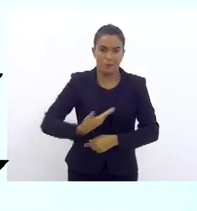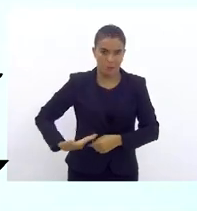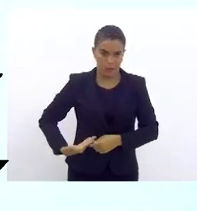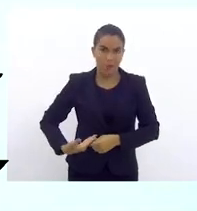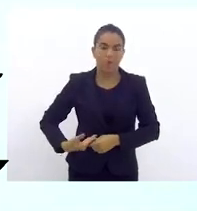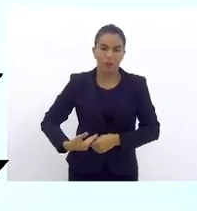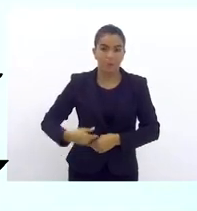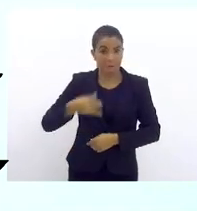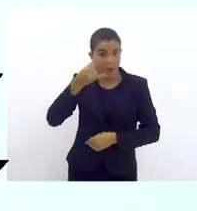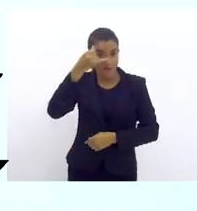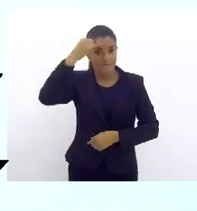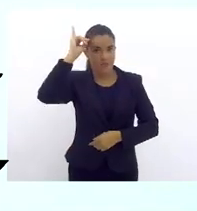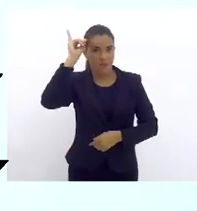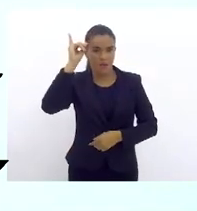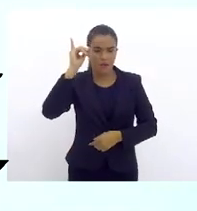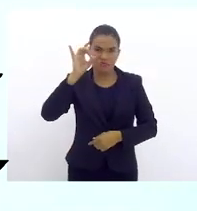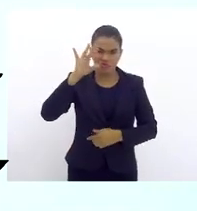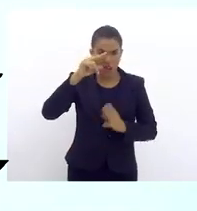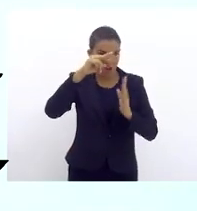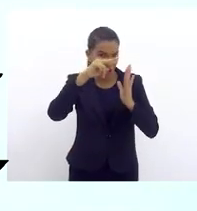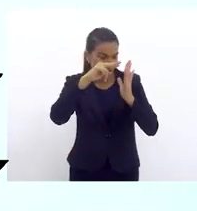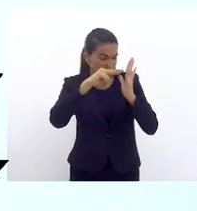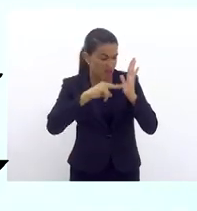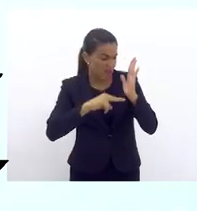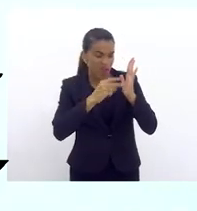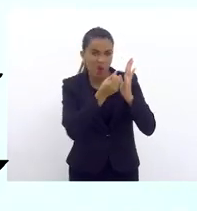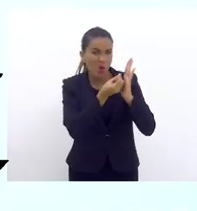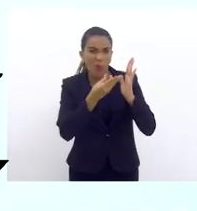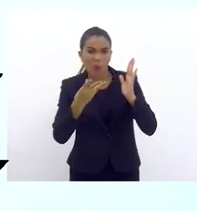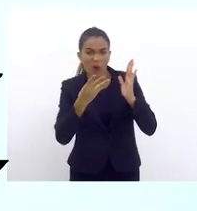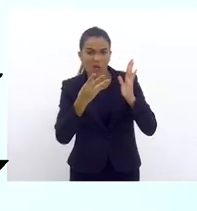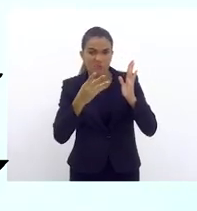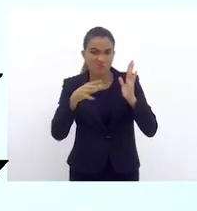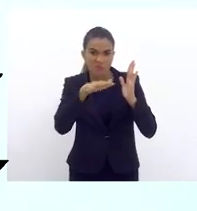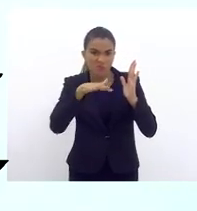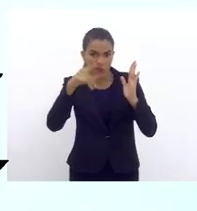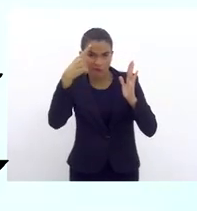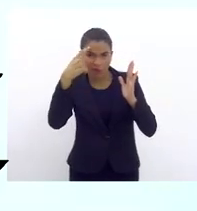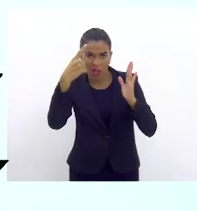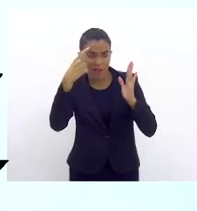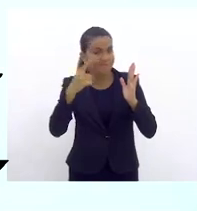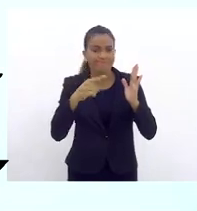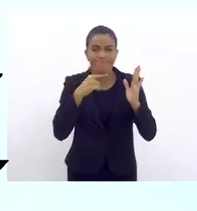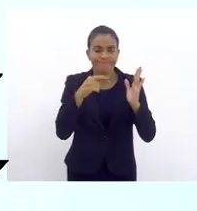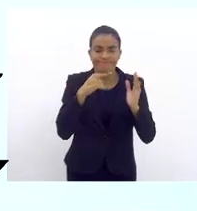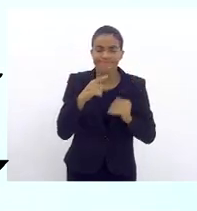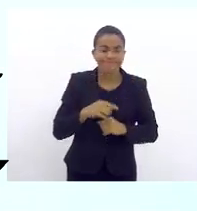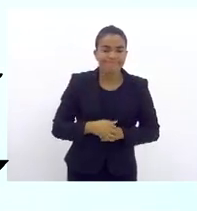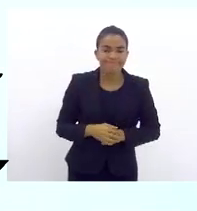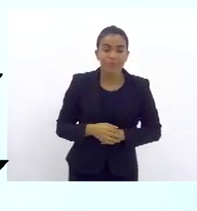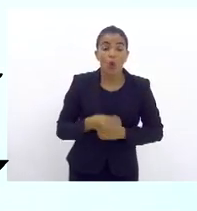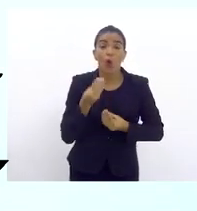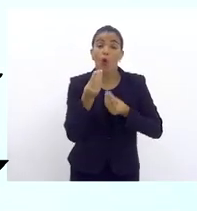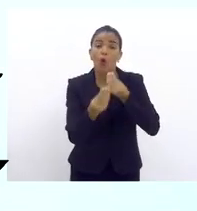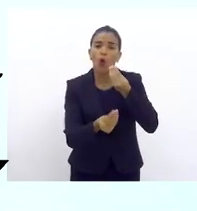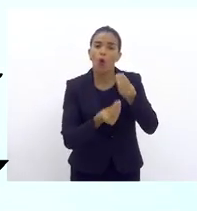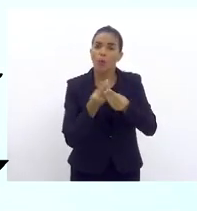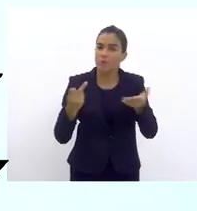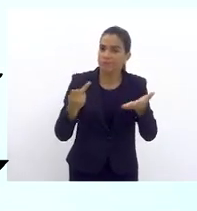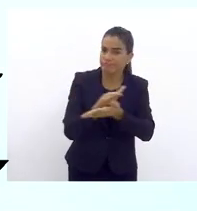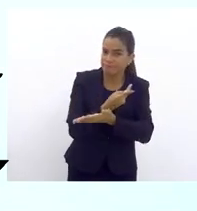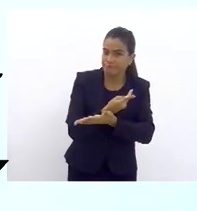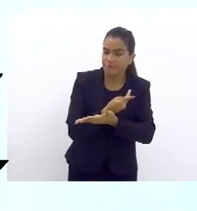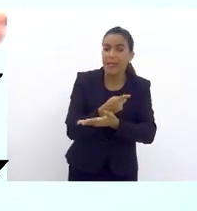quer dizer não basta ter uma leitura só Quantos foram tem que saber como foram